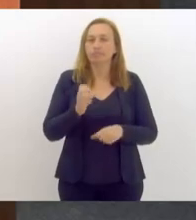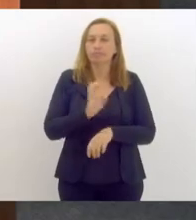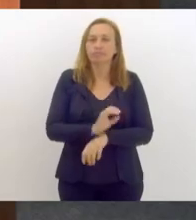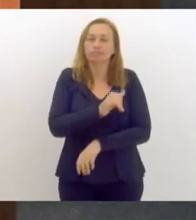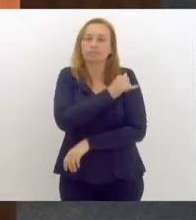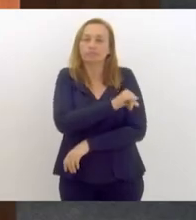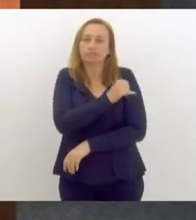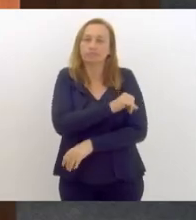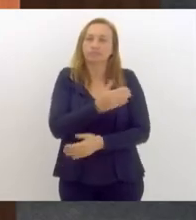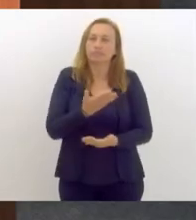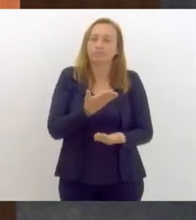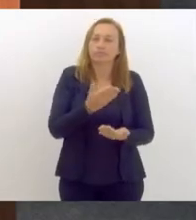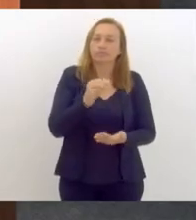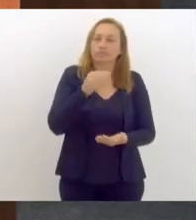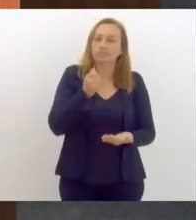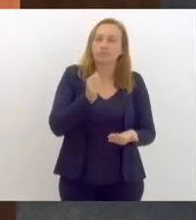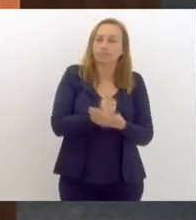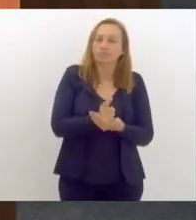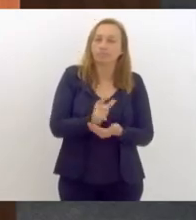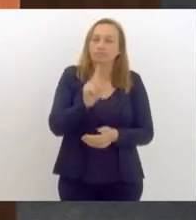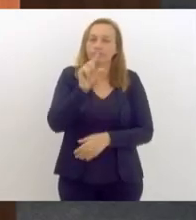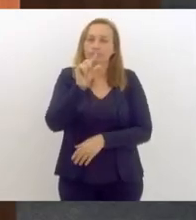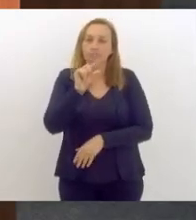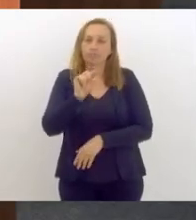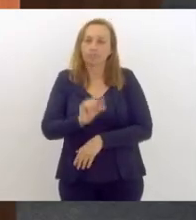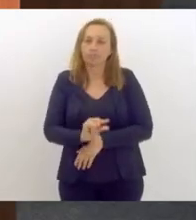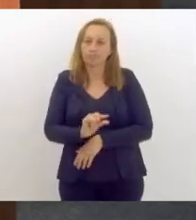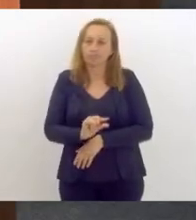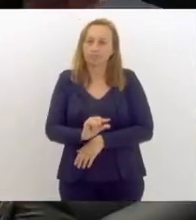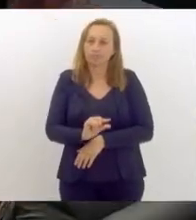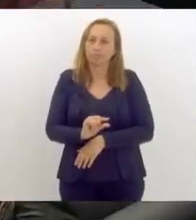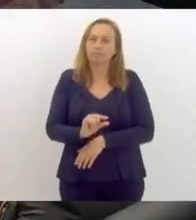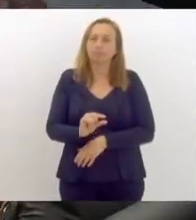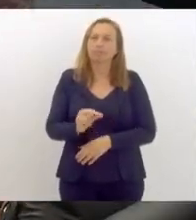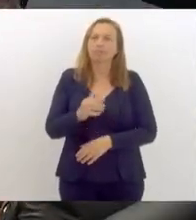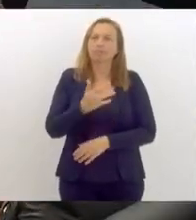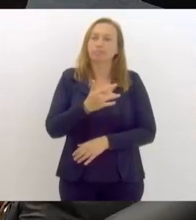do Rio de Janeiro pagar os piores salários do estado para os seus servidores